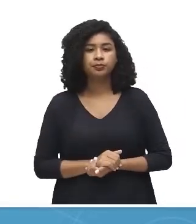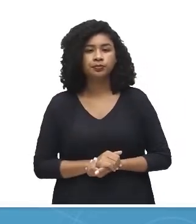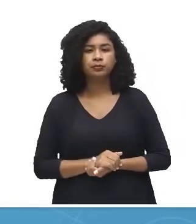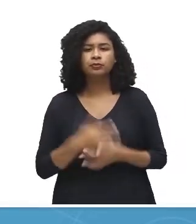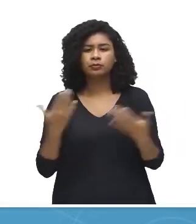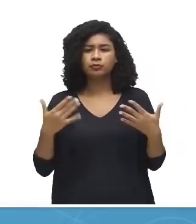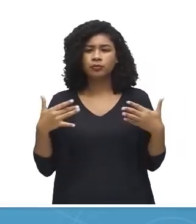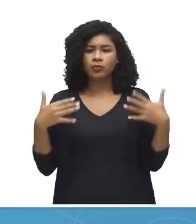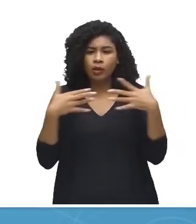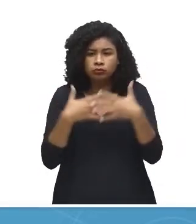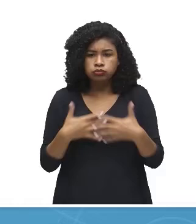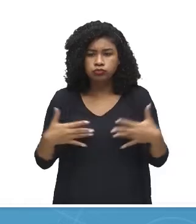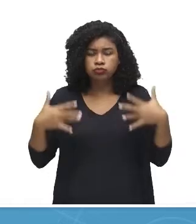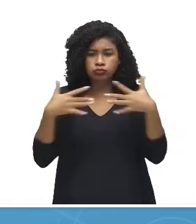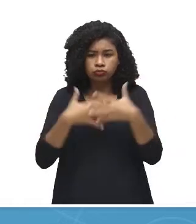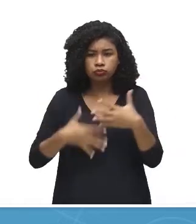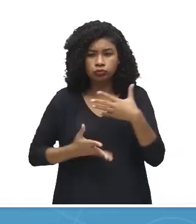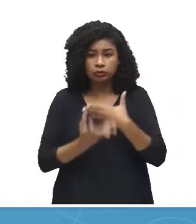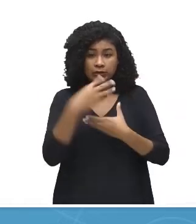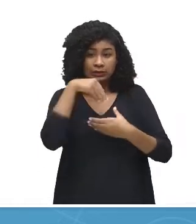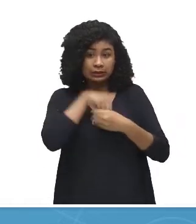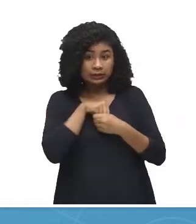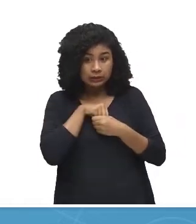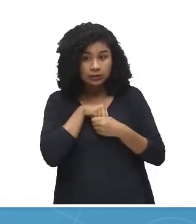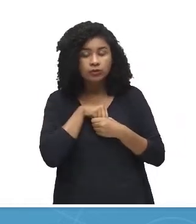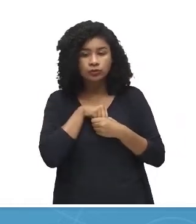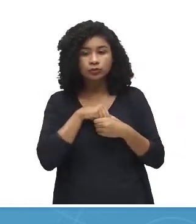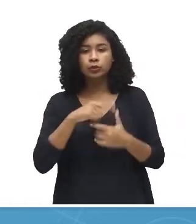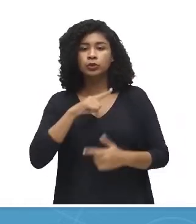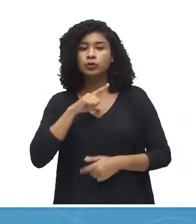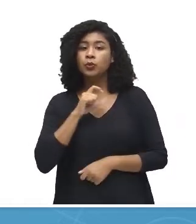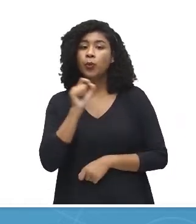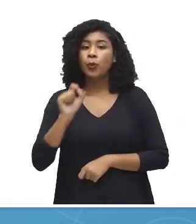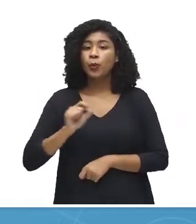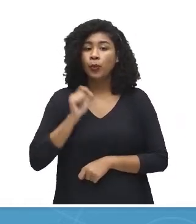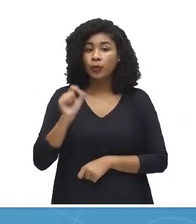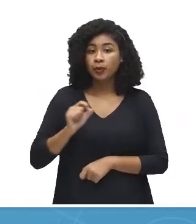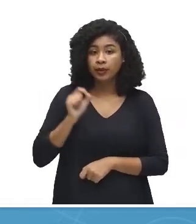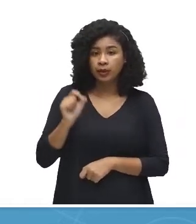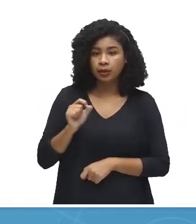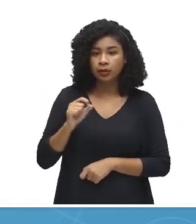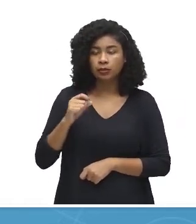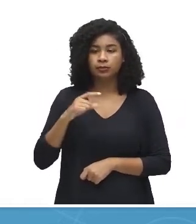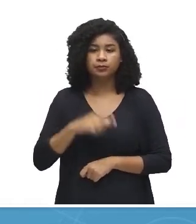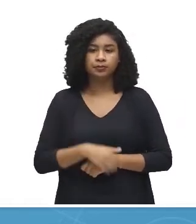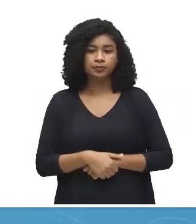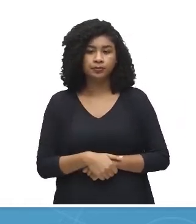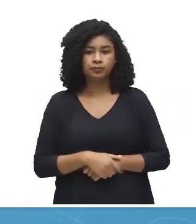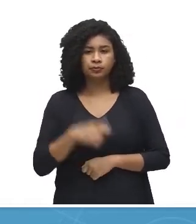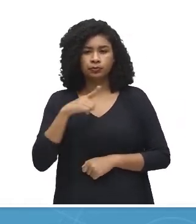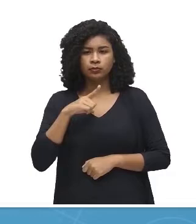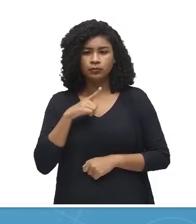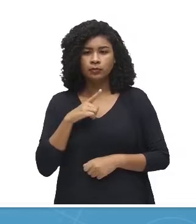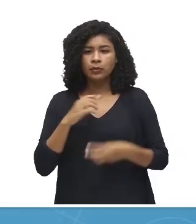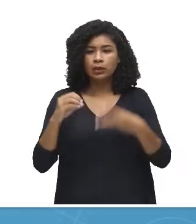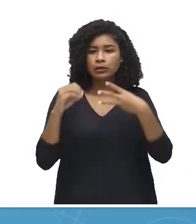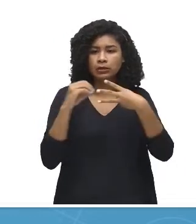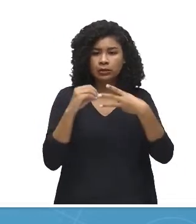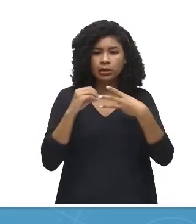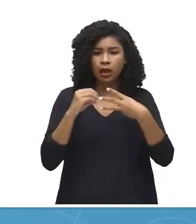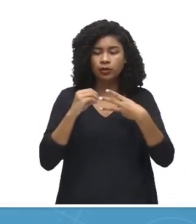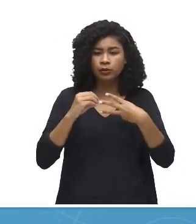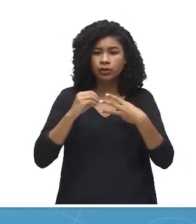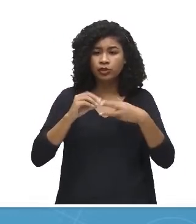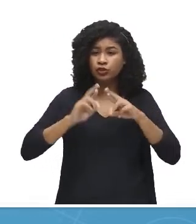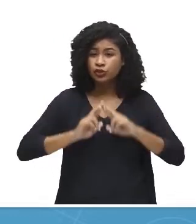tecido epitelial de revestimento, os epitélios são constituídos por uma ou mais camadas de células com